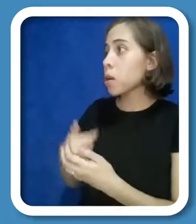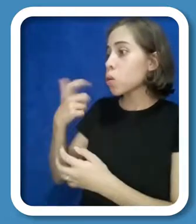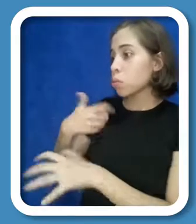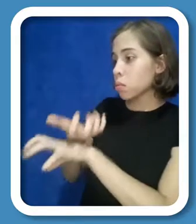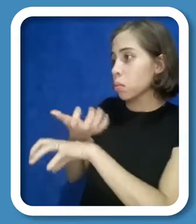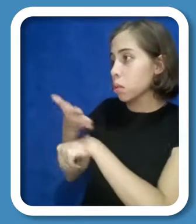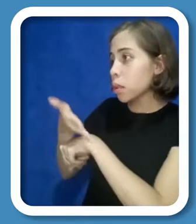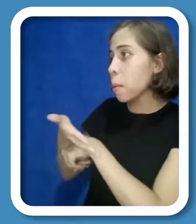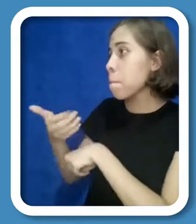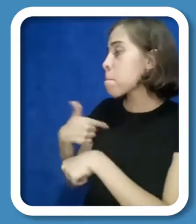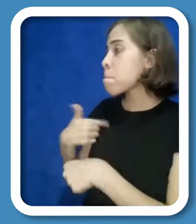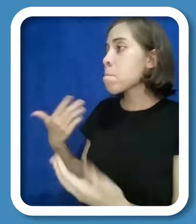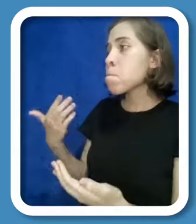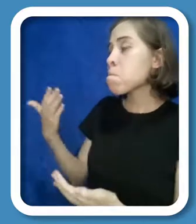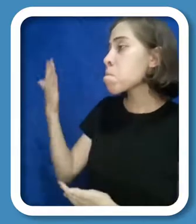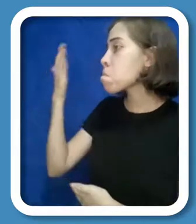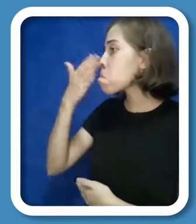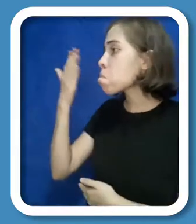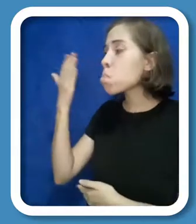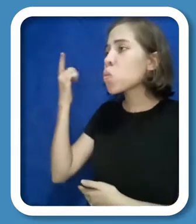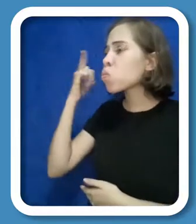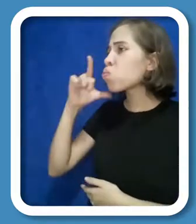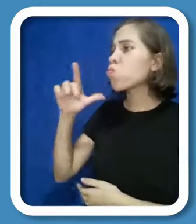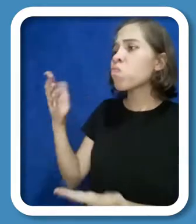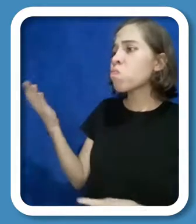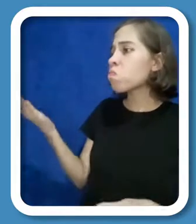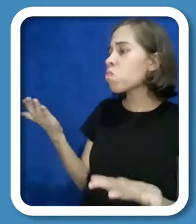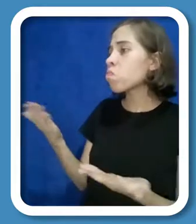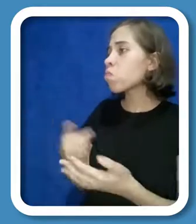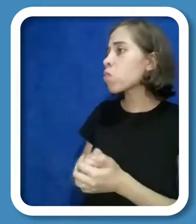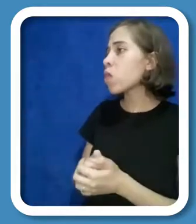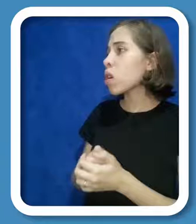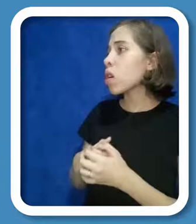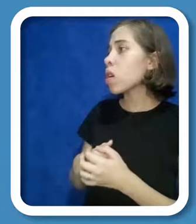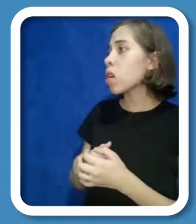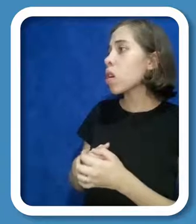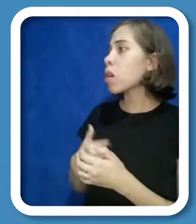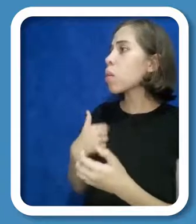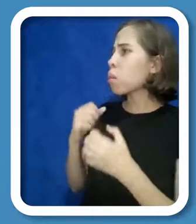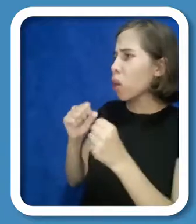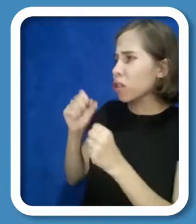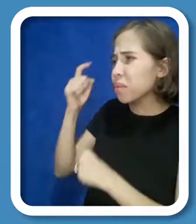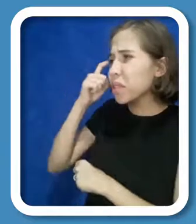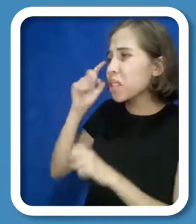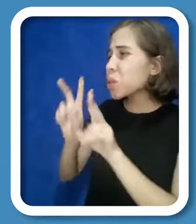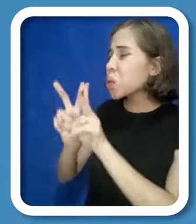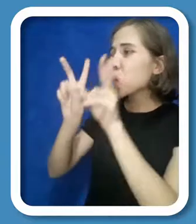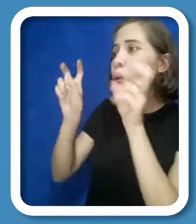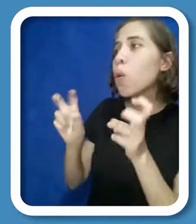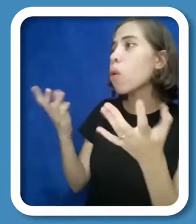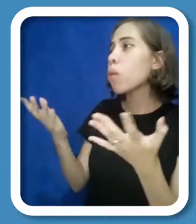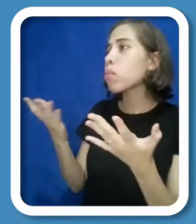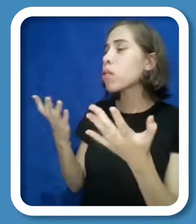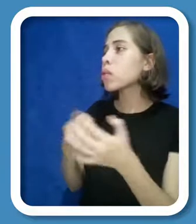disciplina, e eu não tenho acesso a essa imagem porque eu não, né? E eu queria saber se a senhora pode pensar sobre isso,